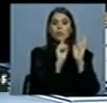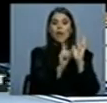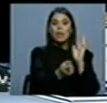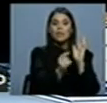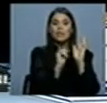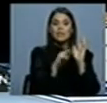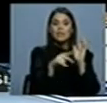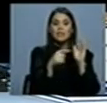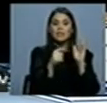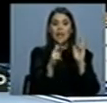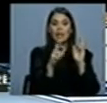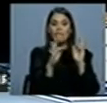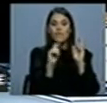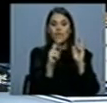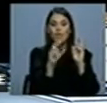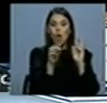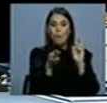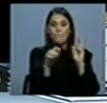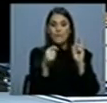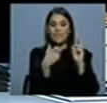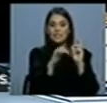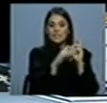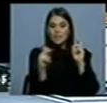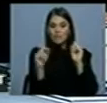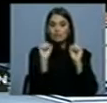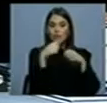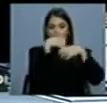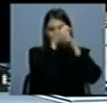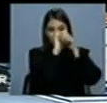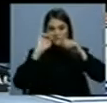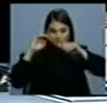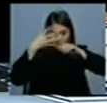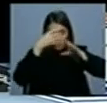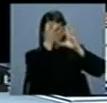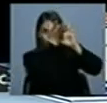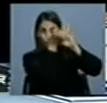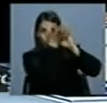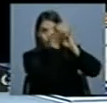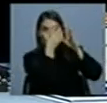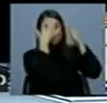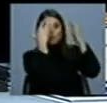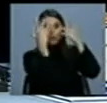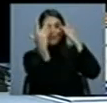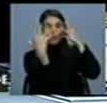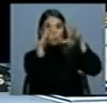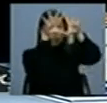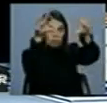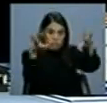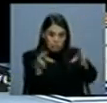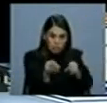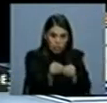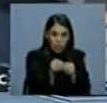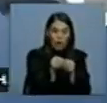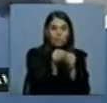interferometria. E então, estes 4 telescópios captam a luz daquele exoplaneta e depois é preciso reunir essa luz, combinar